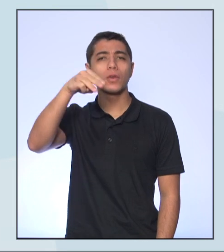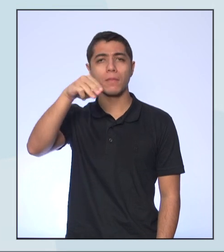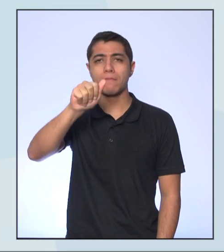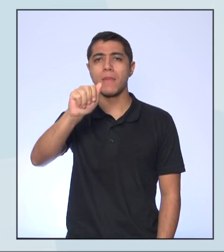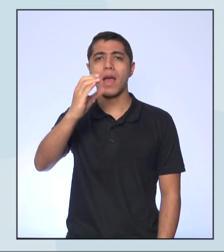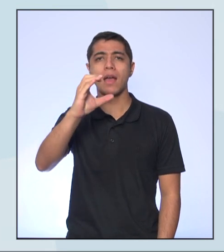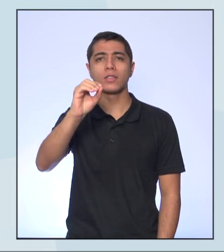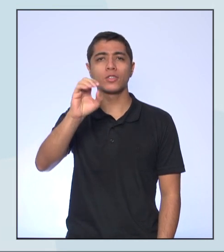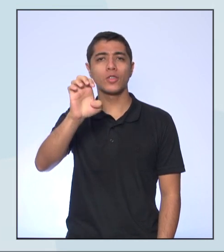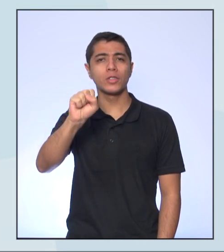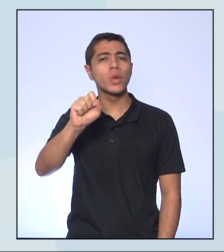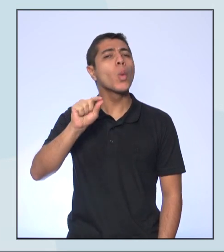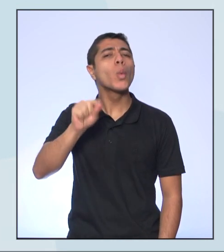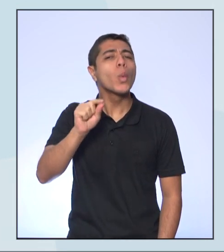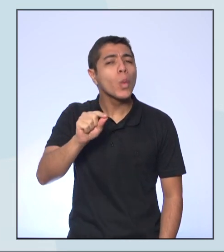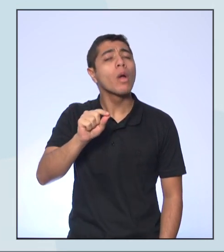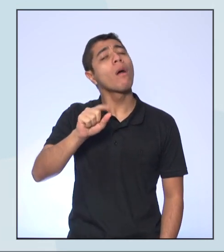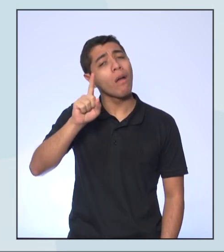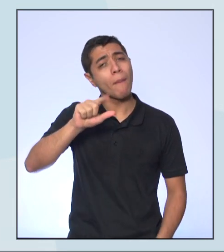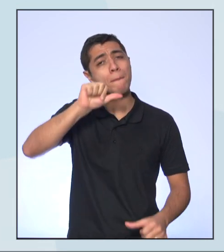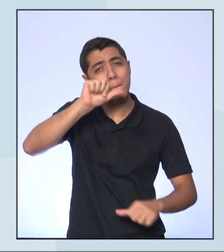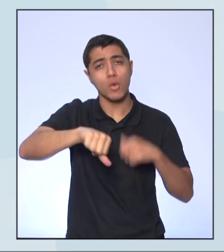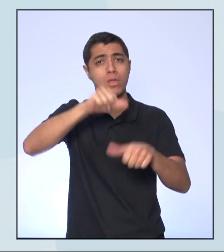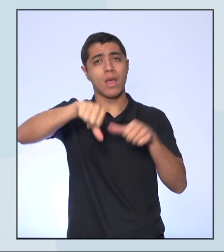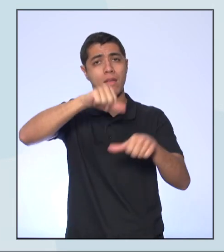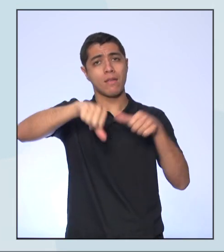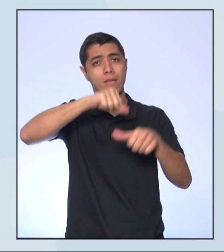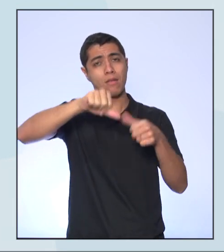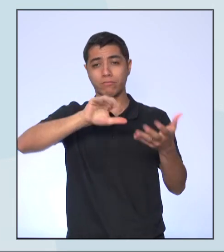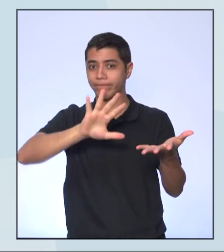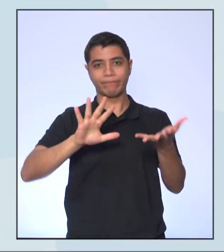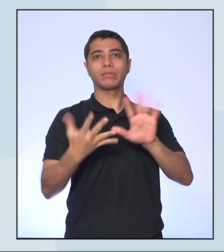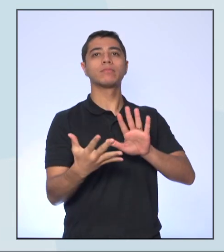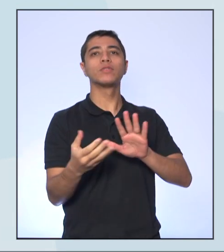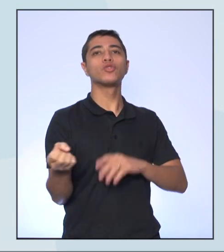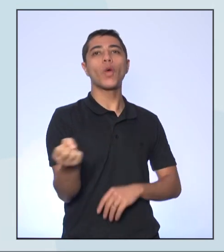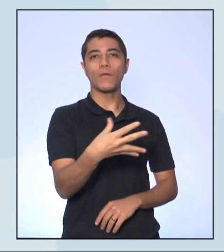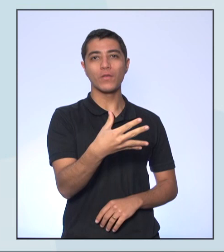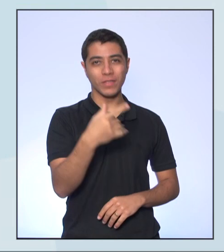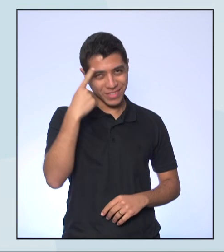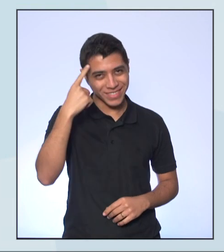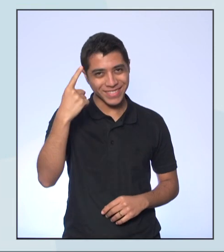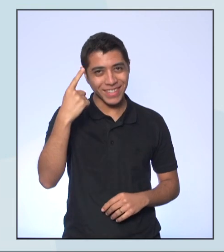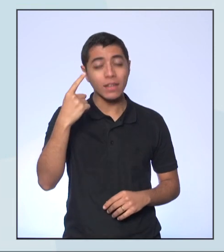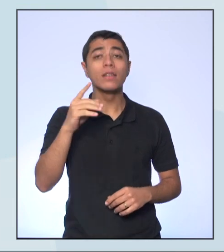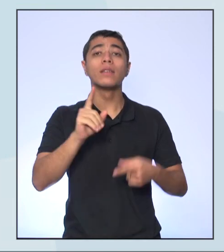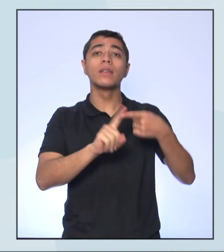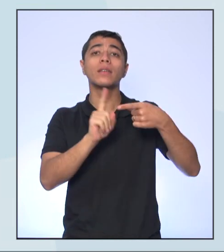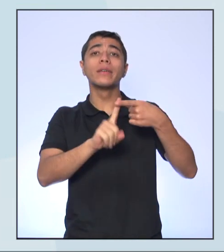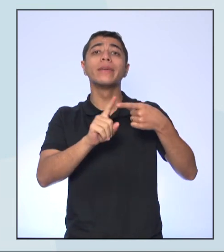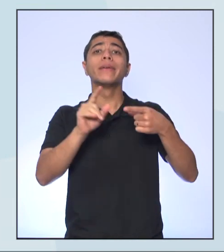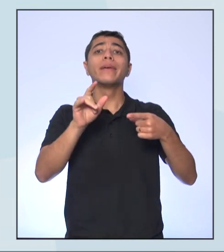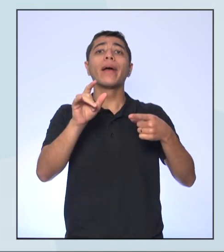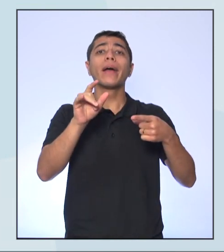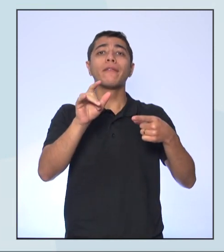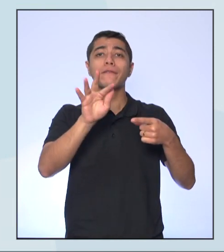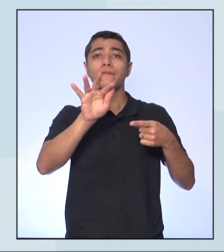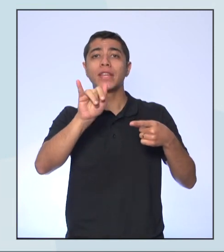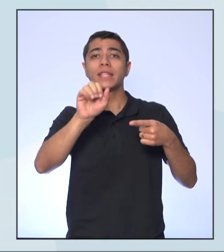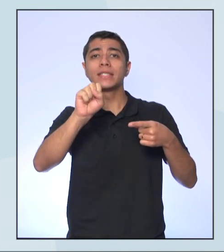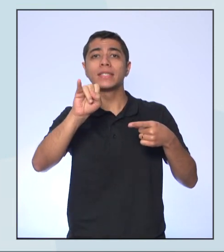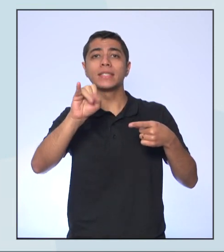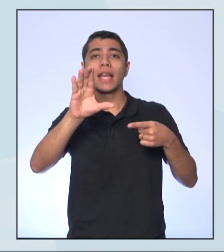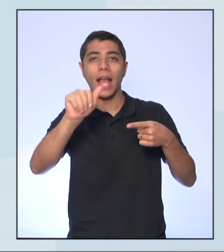mudança. A gente viu a diferença entre transformação física e química. Física, composição igual. Química,